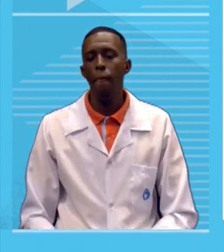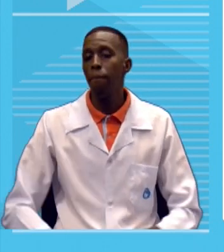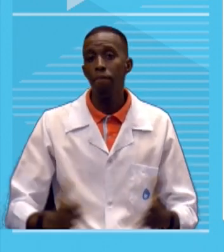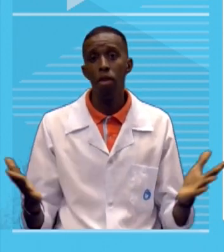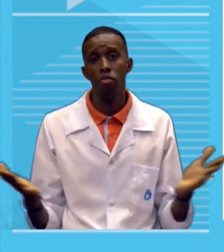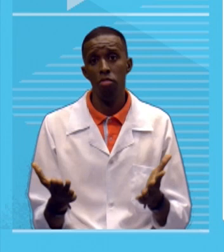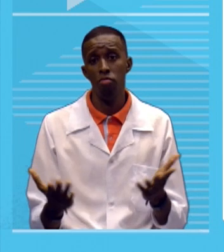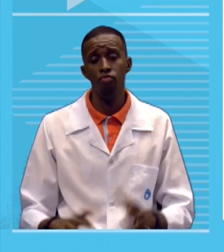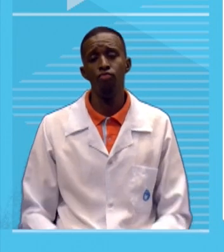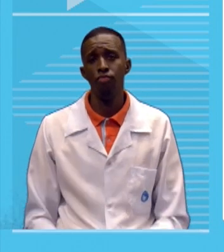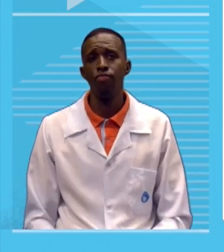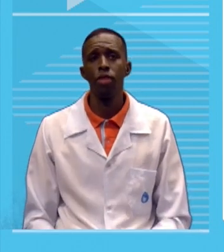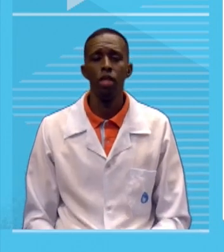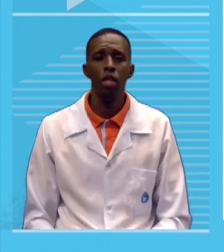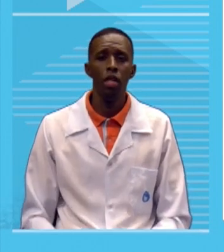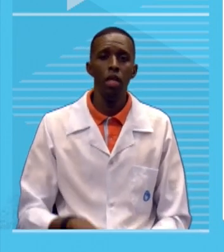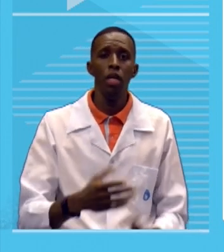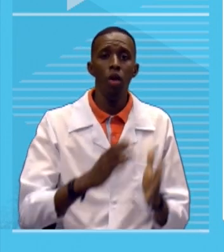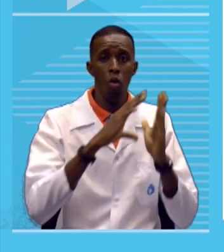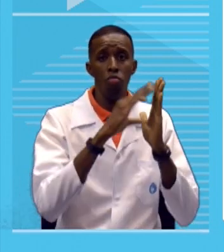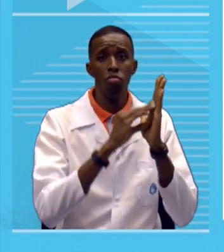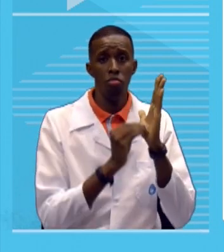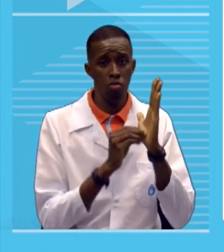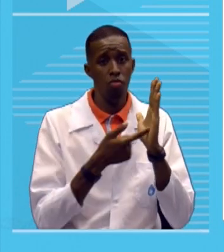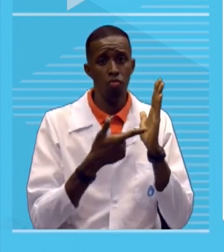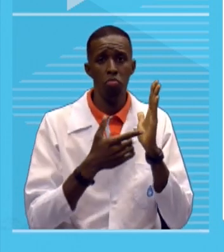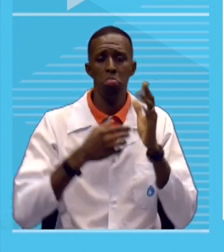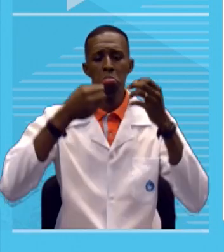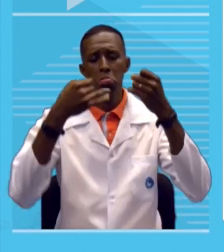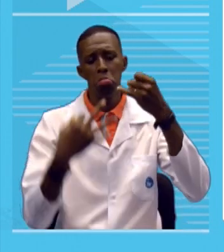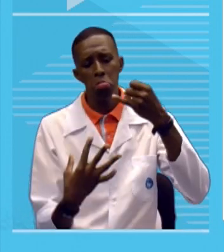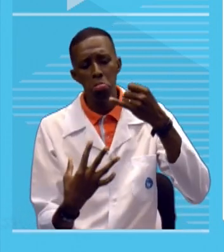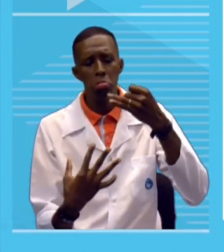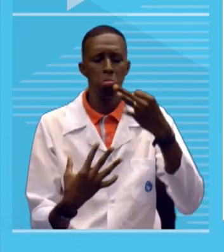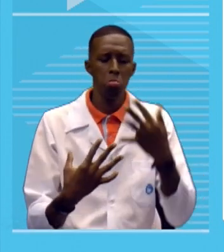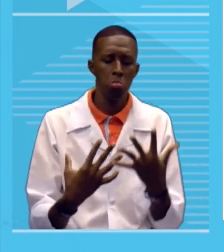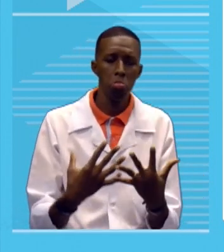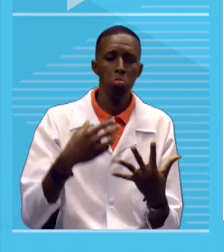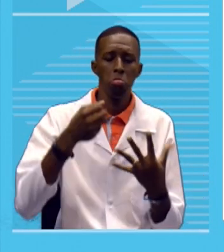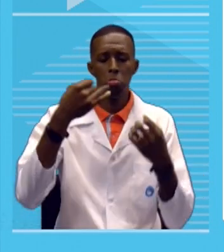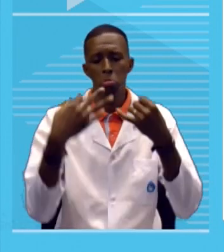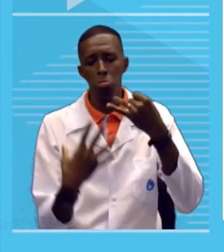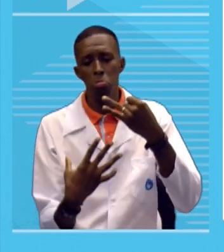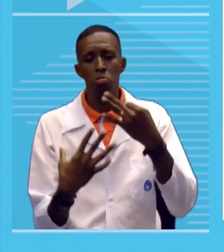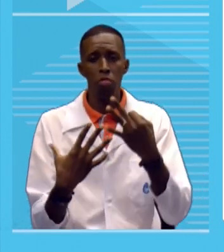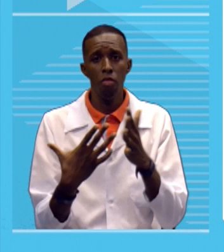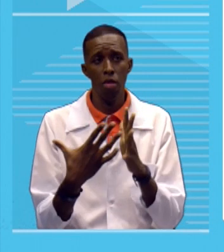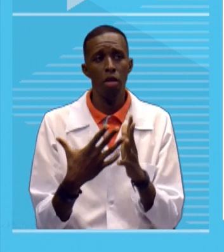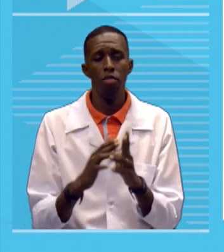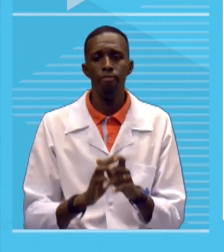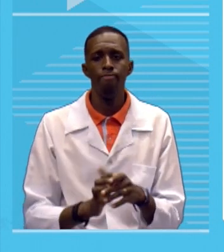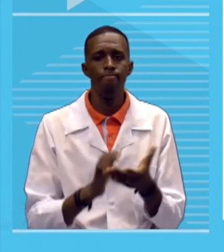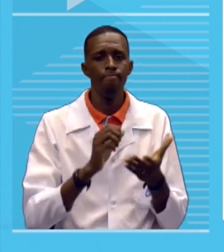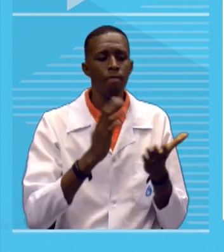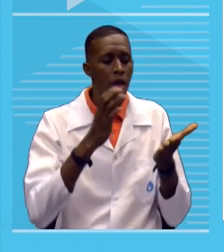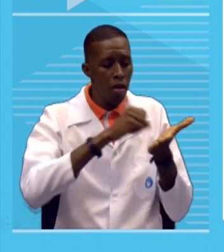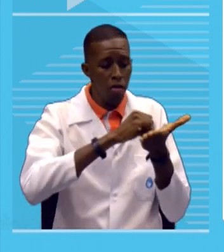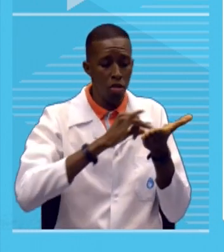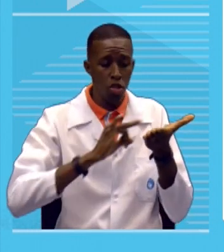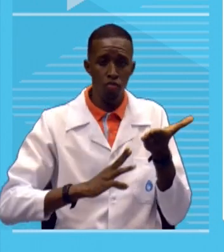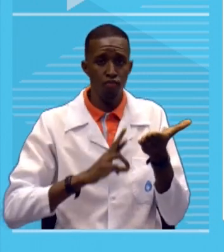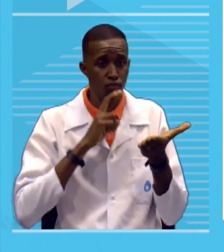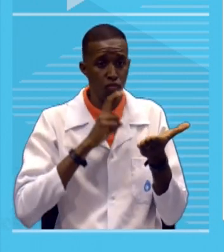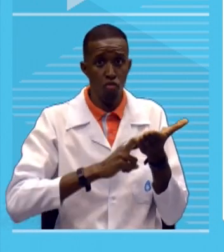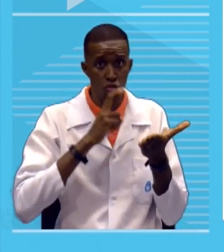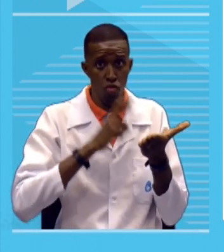iremos responder algumas questões que é para saber se vocês estão entendendo o conteúdo. Então, vou responder aqui a primeira com vocês.